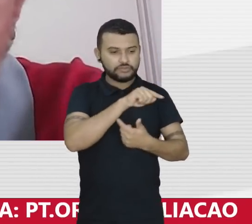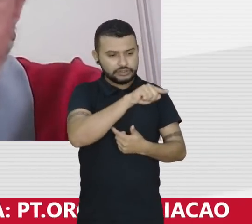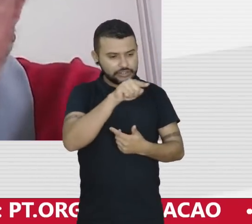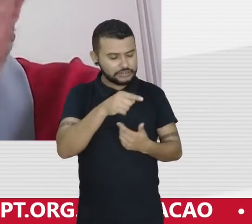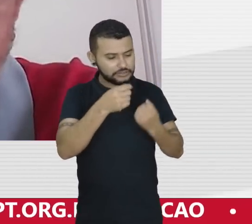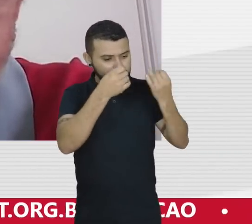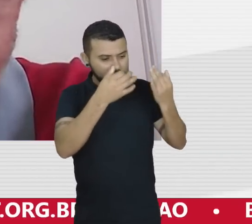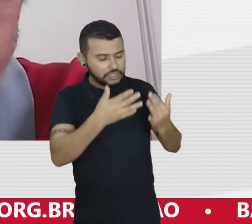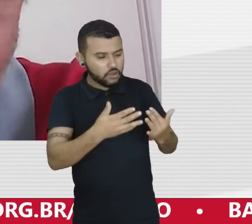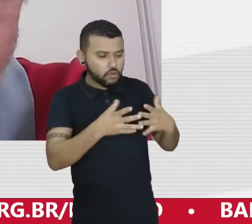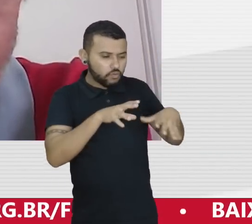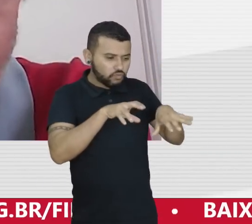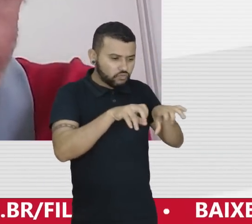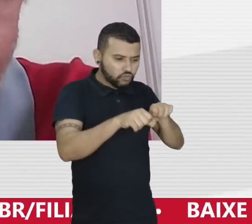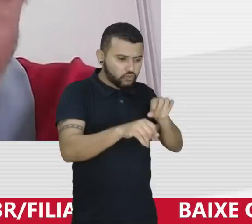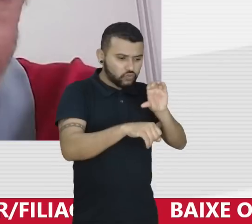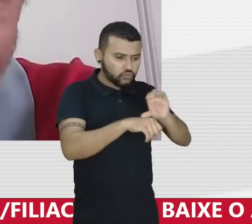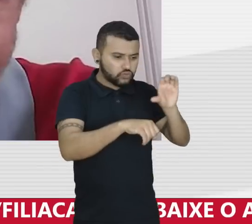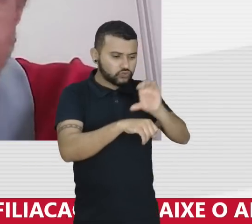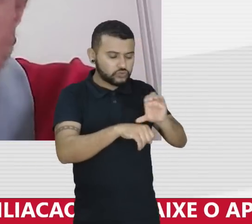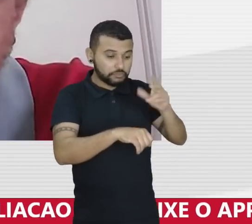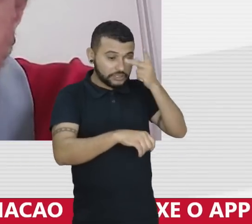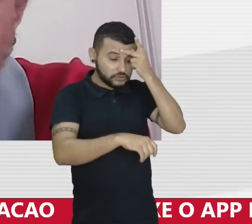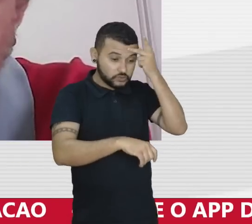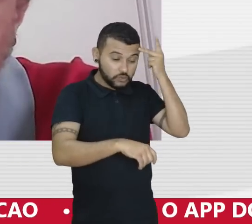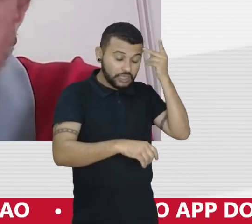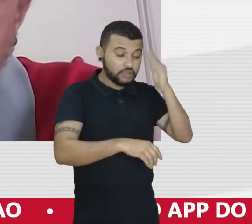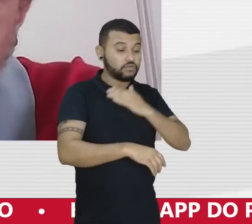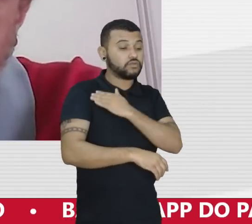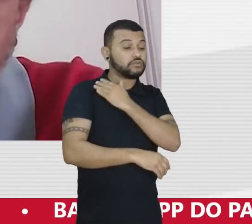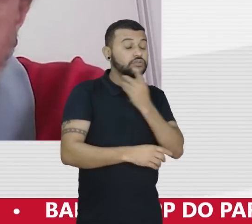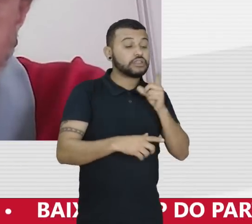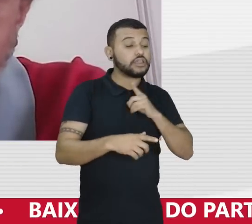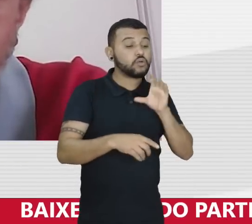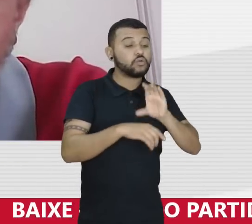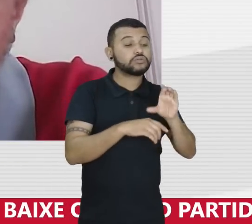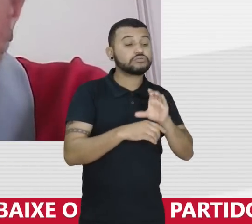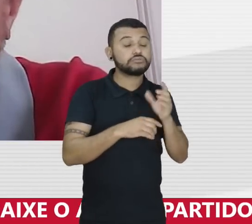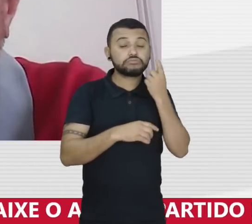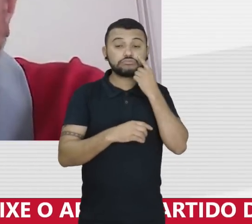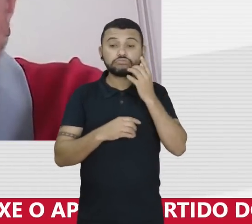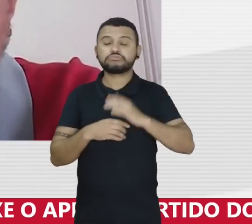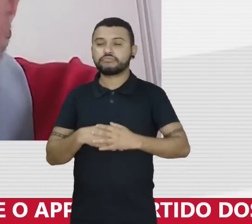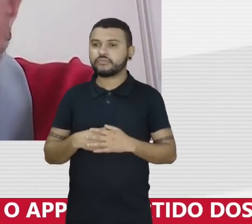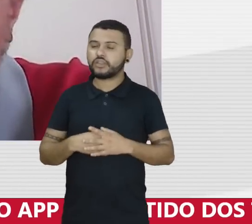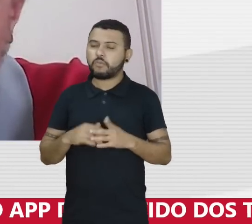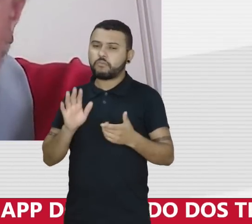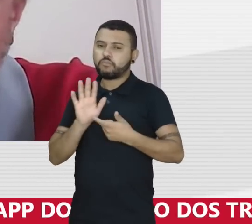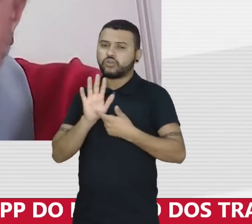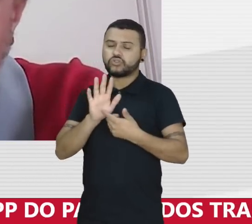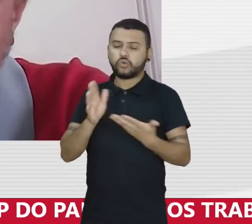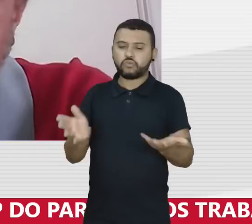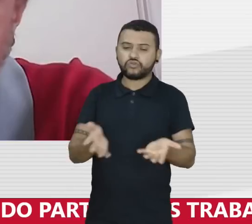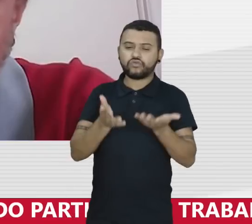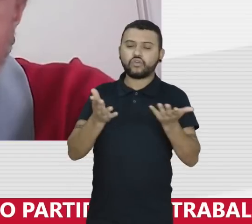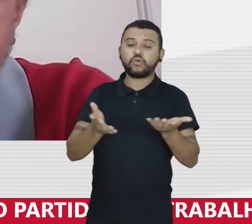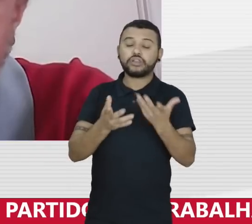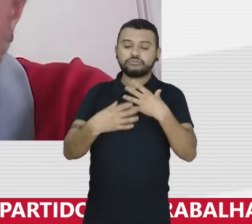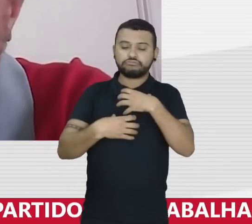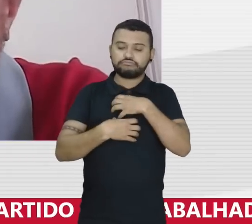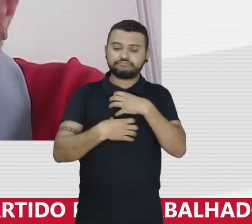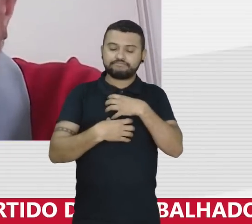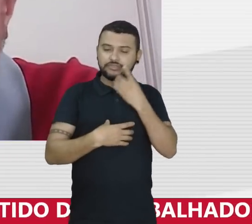da formação dos oficiais, né? E o que me motivou foi o fato de que